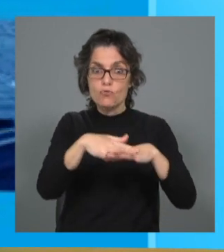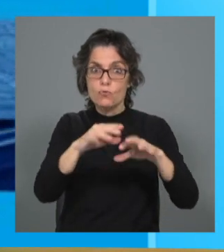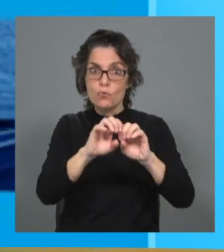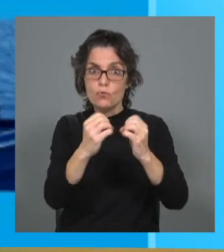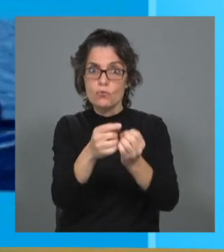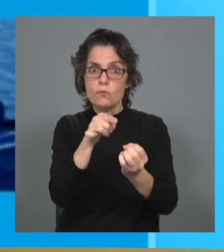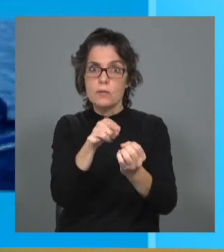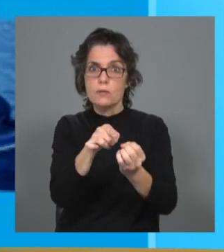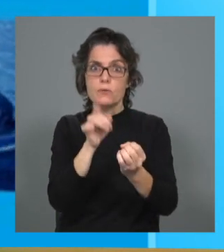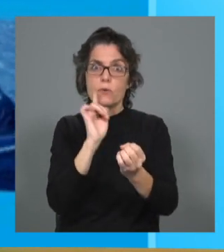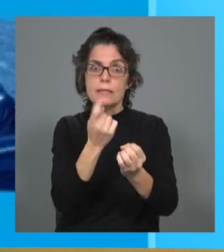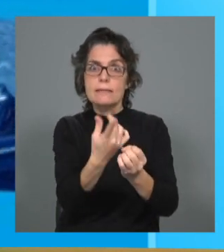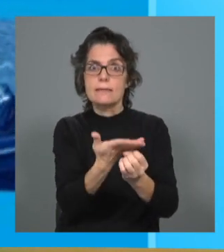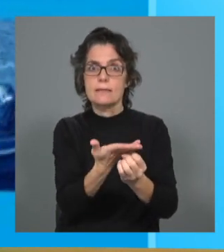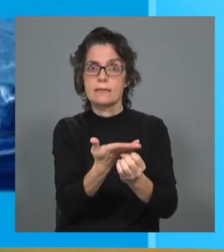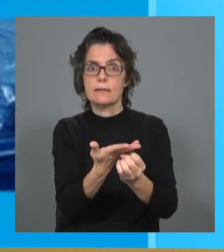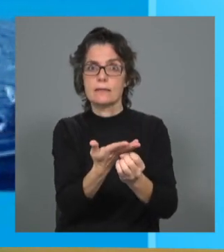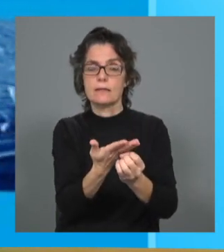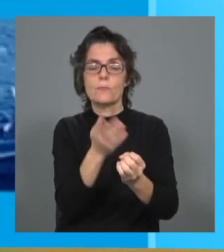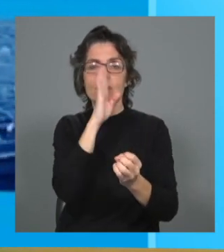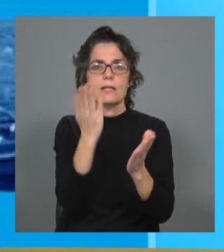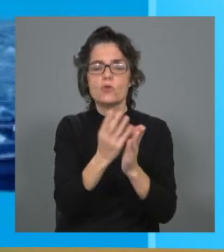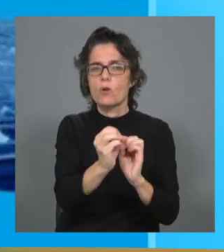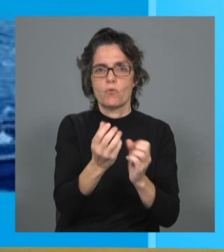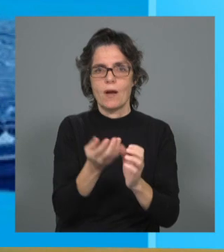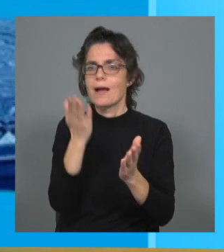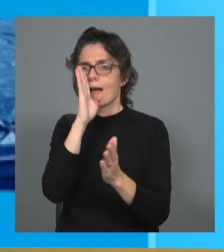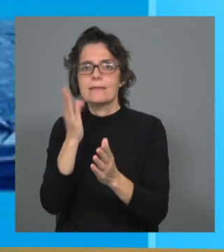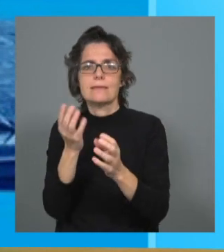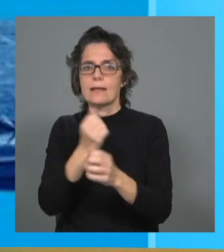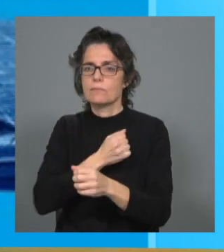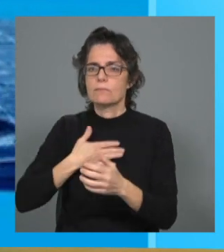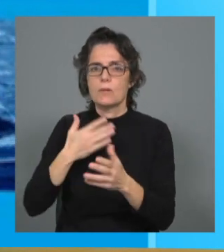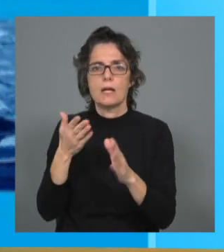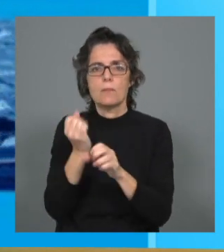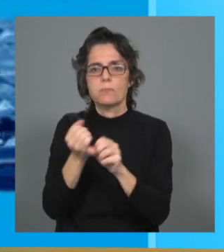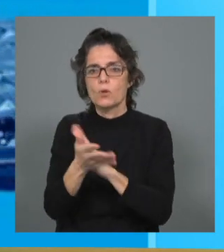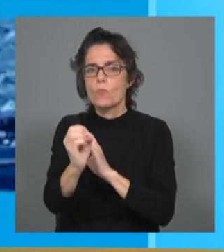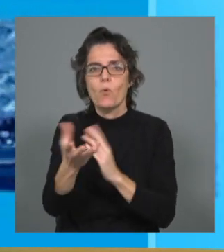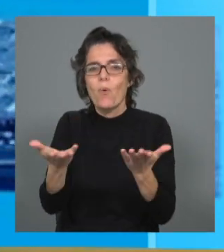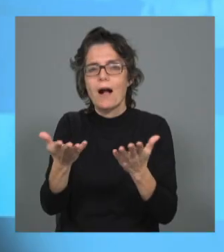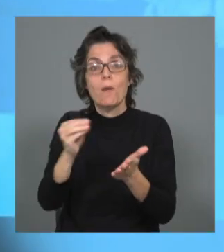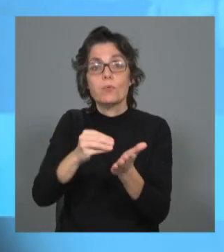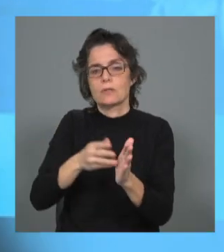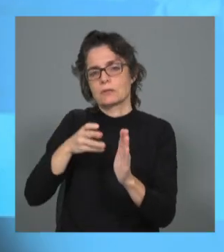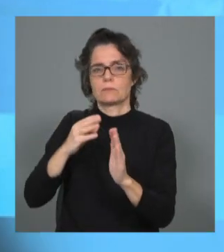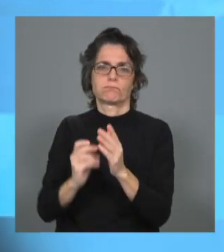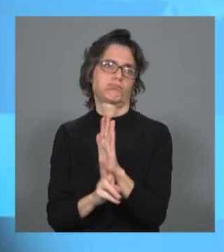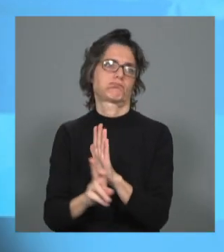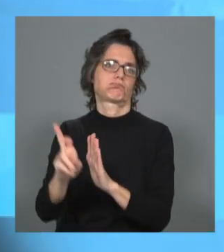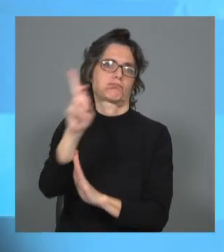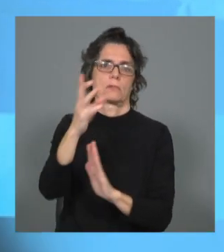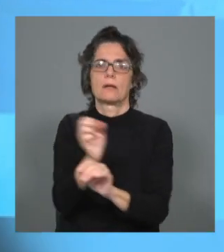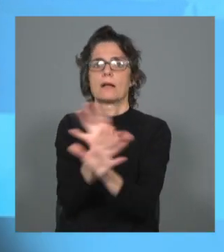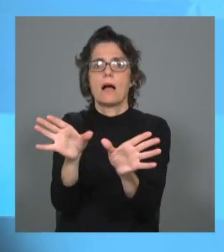Portugal, muito facilmente as pessoas continuam pobres ou se tornam pobres. Para que isto